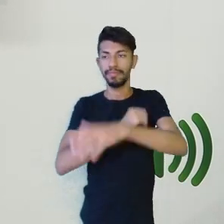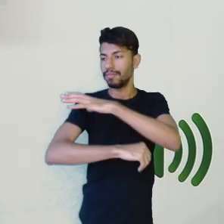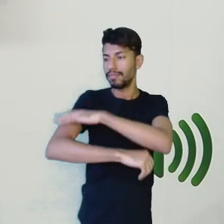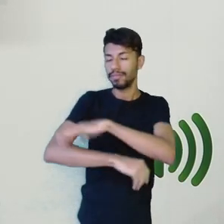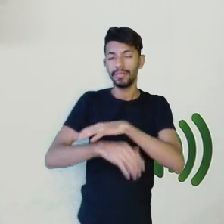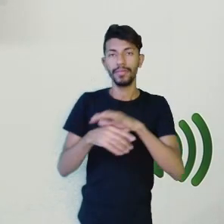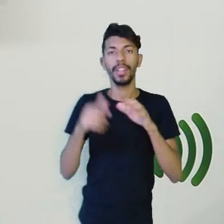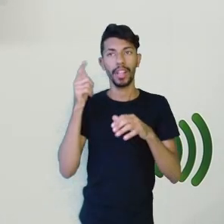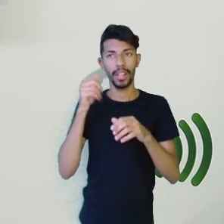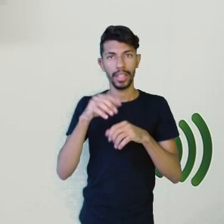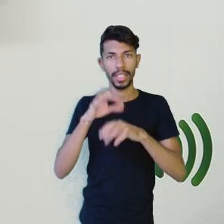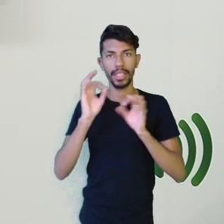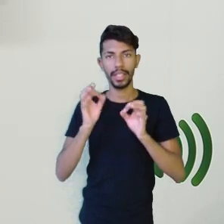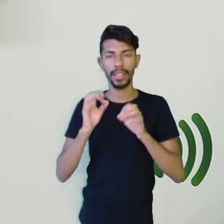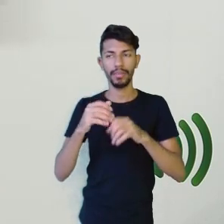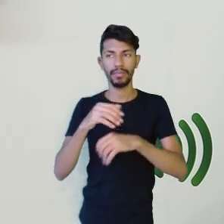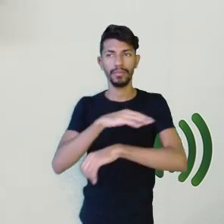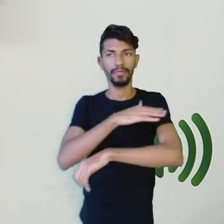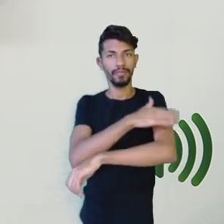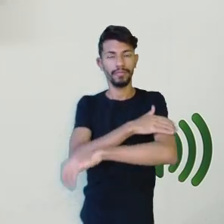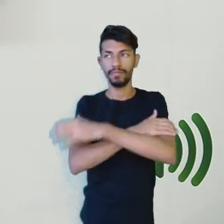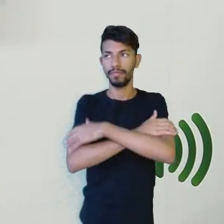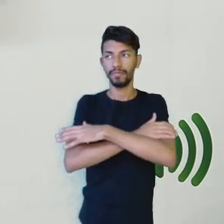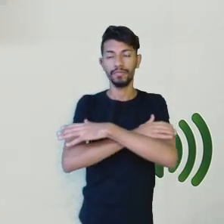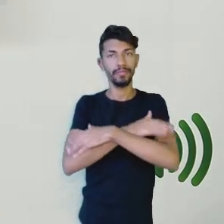Então, essas penas que ficam na parte posterior,